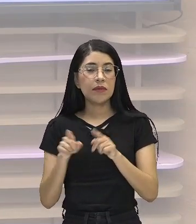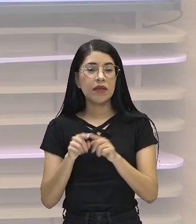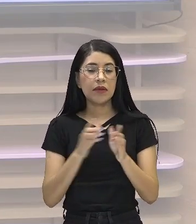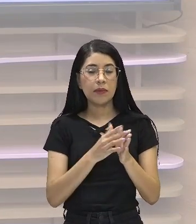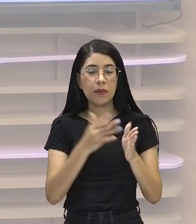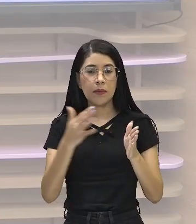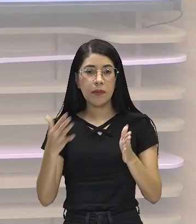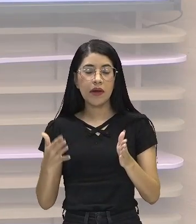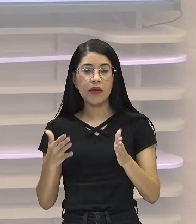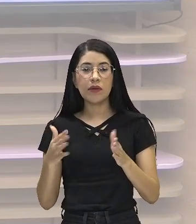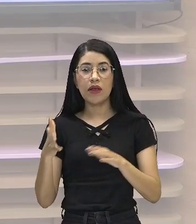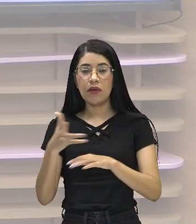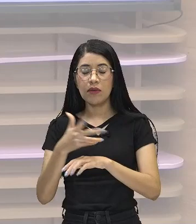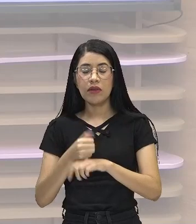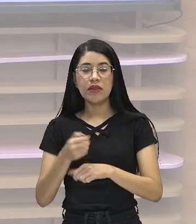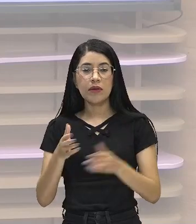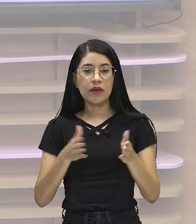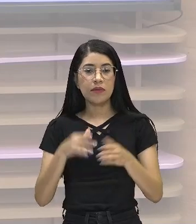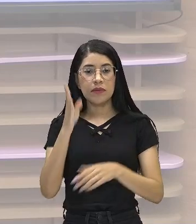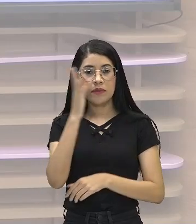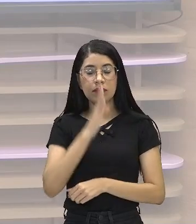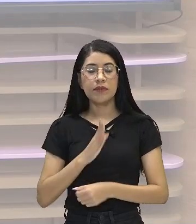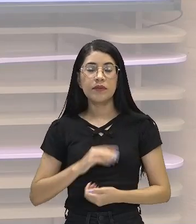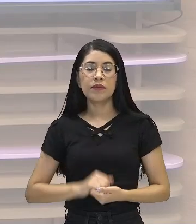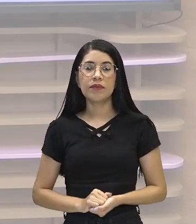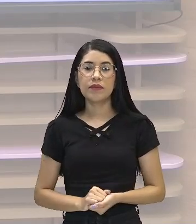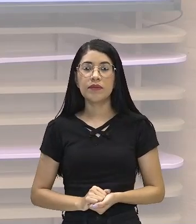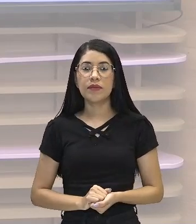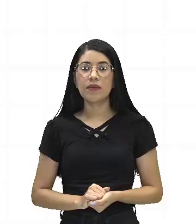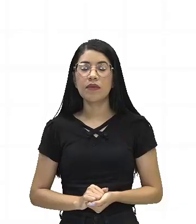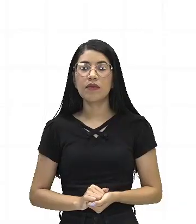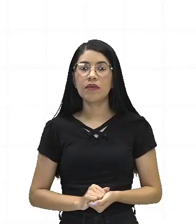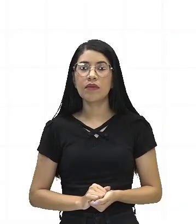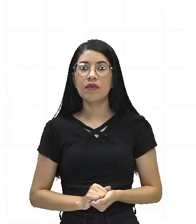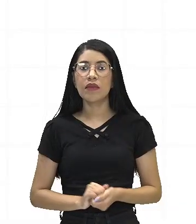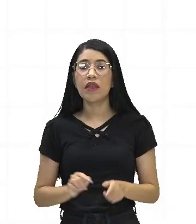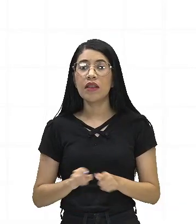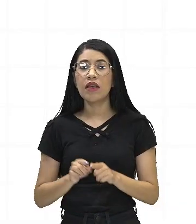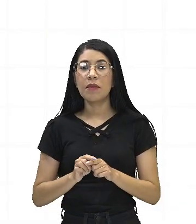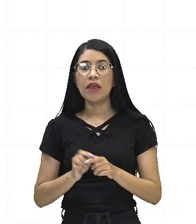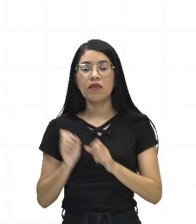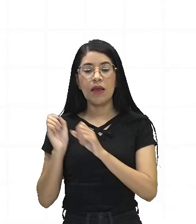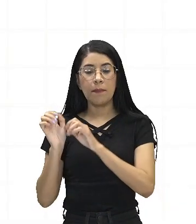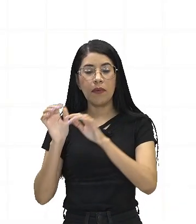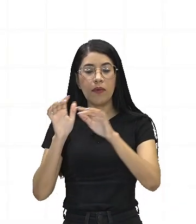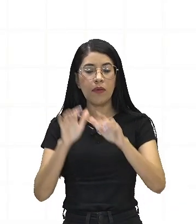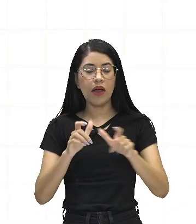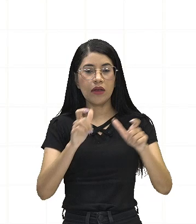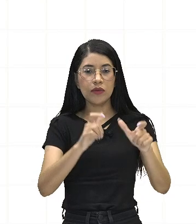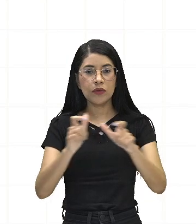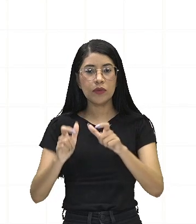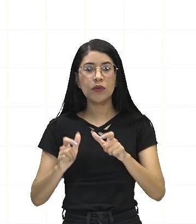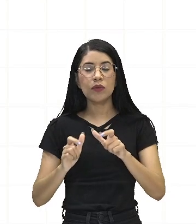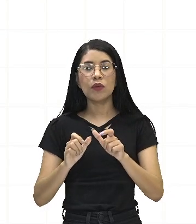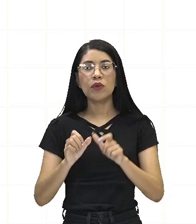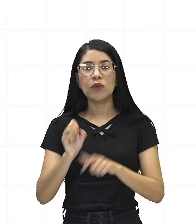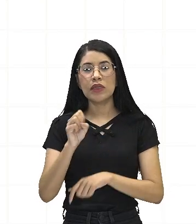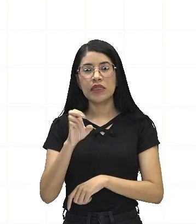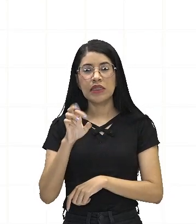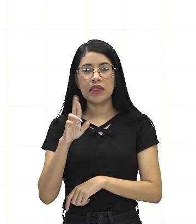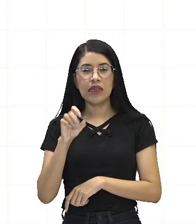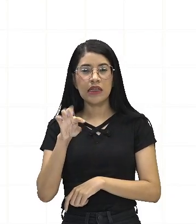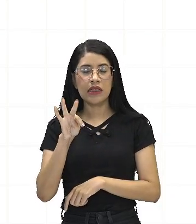essa época no território brasileiro. Temos a ocupação dos sertões, aí a gente observa durante os séculos 17,